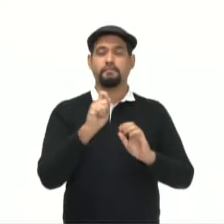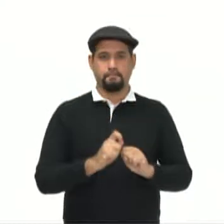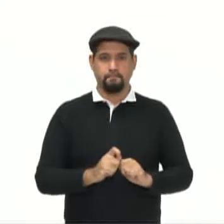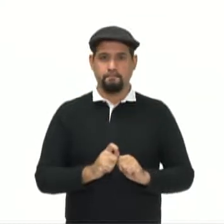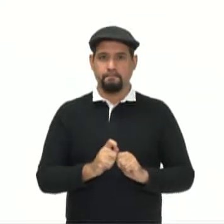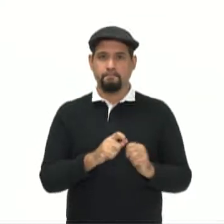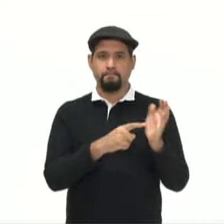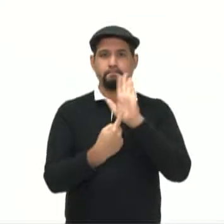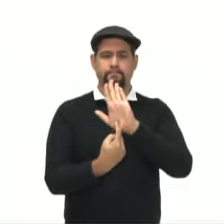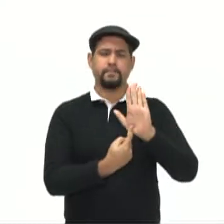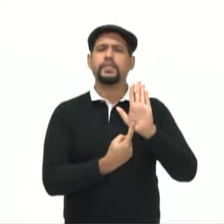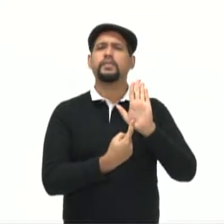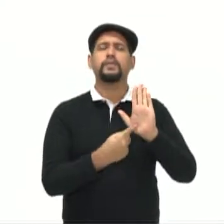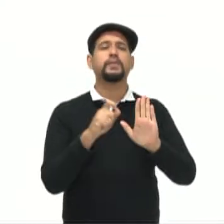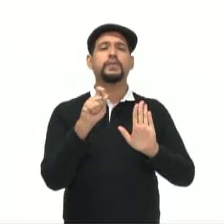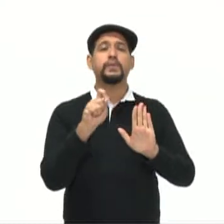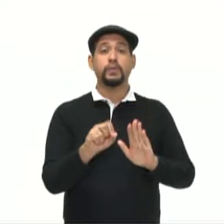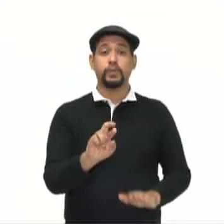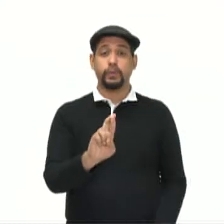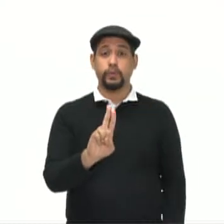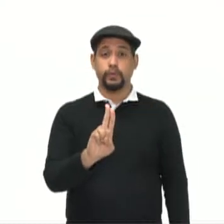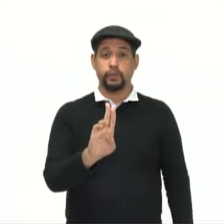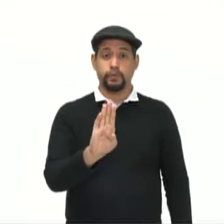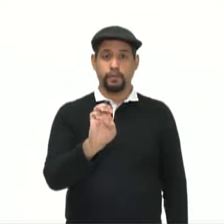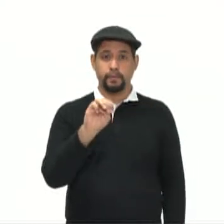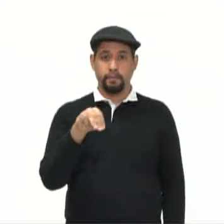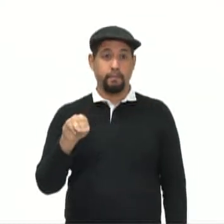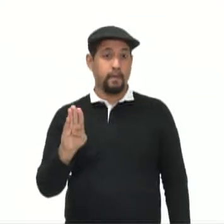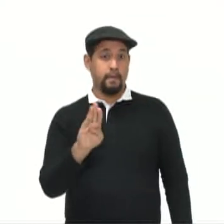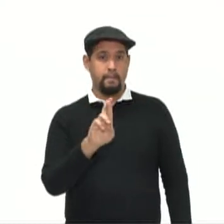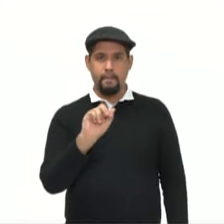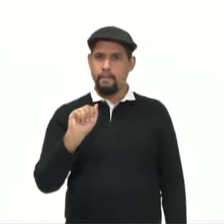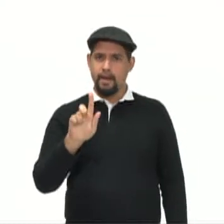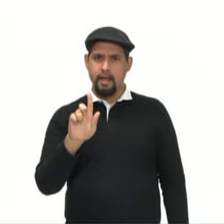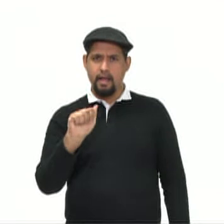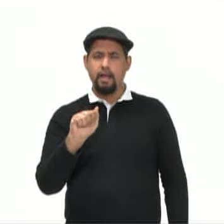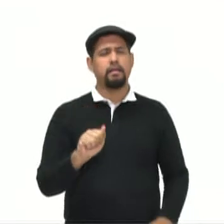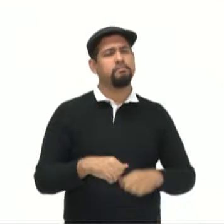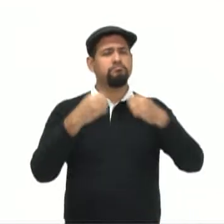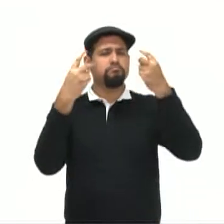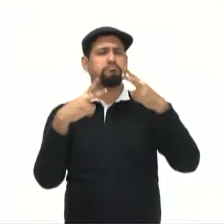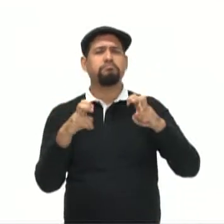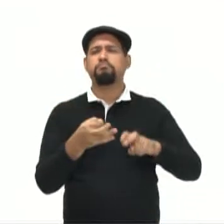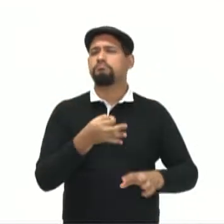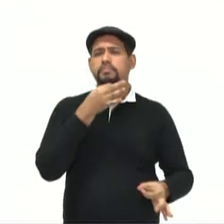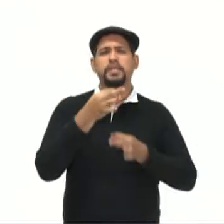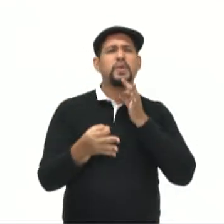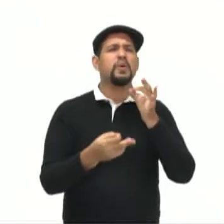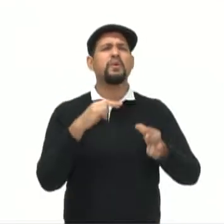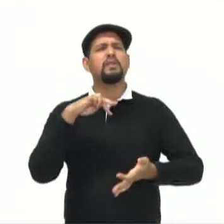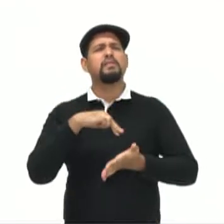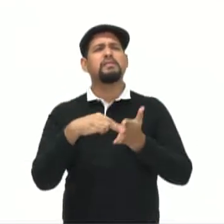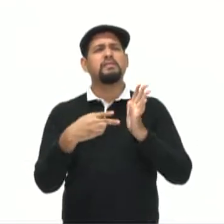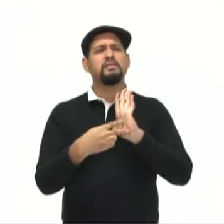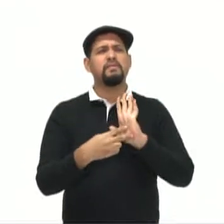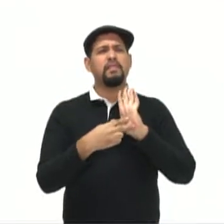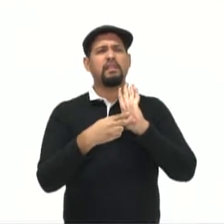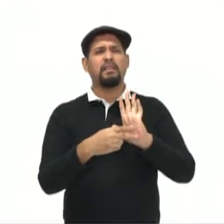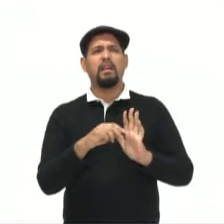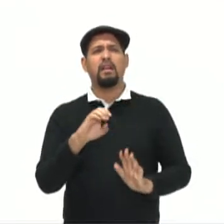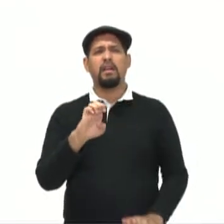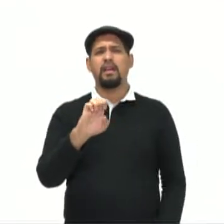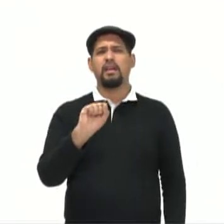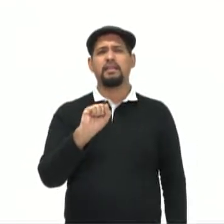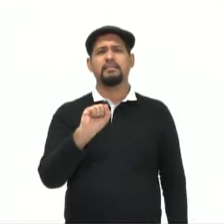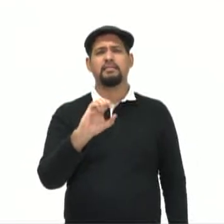e expressões apresentadas por Rubem Braga e escreva suas hipóteses. O que será que significa escardinchar?